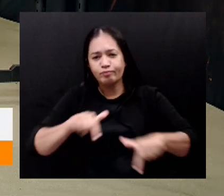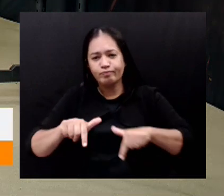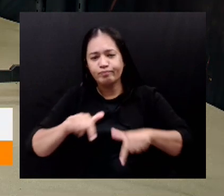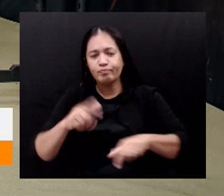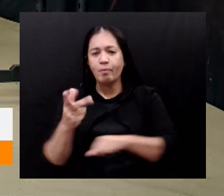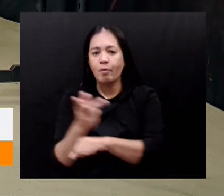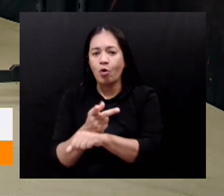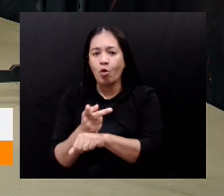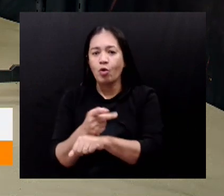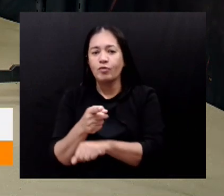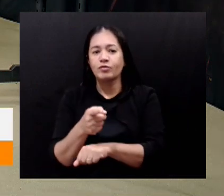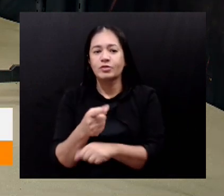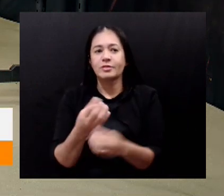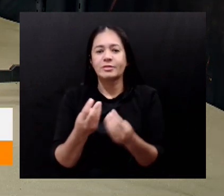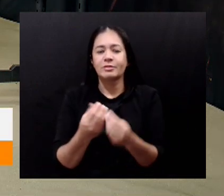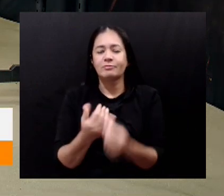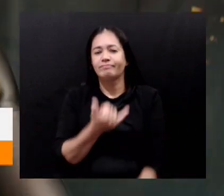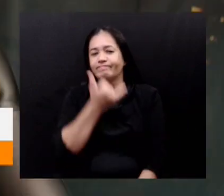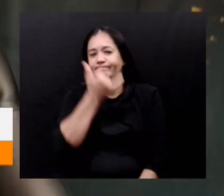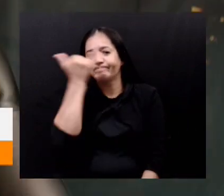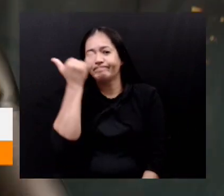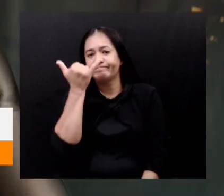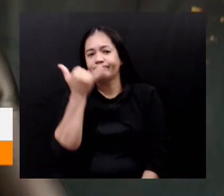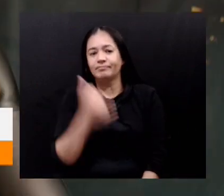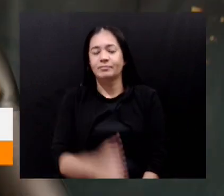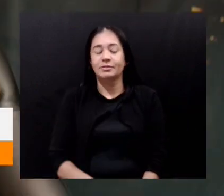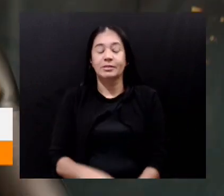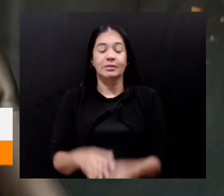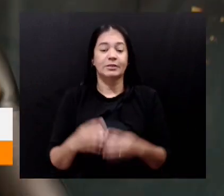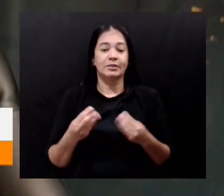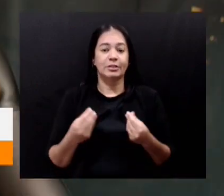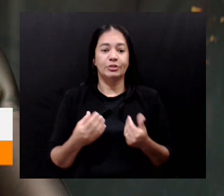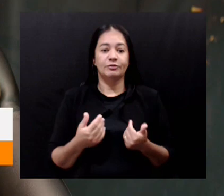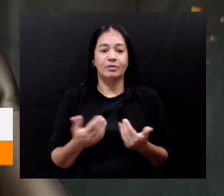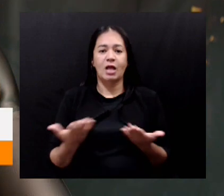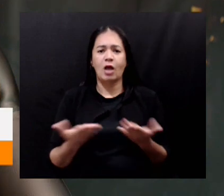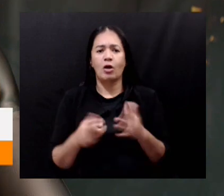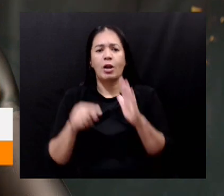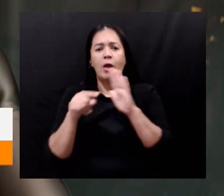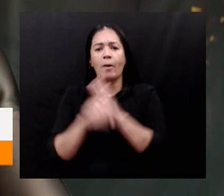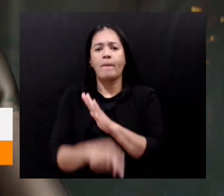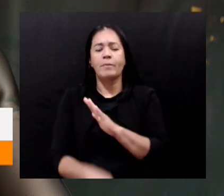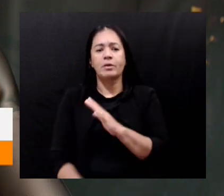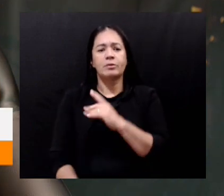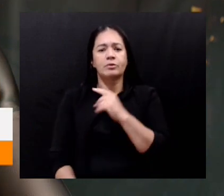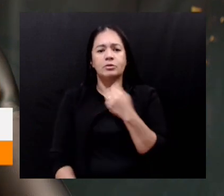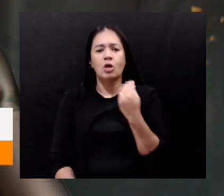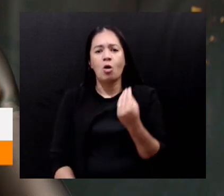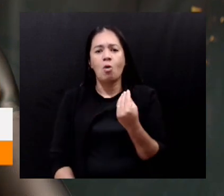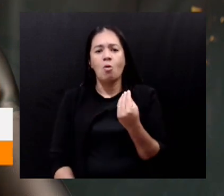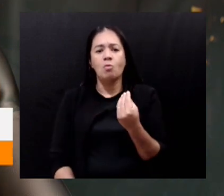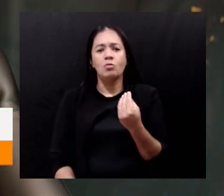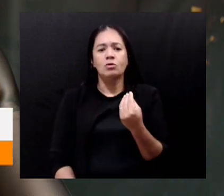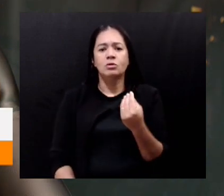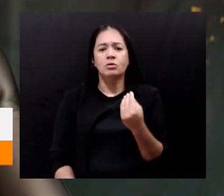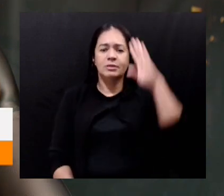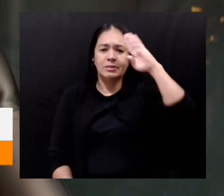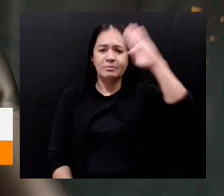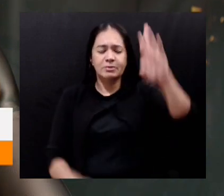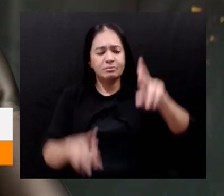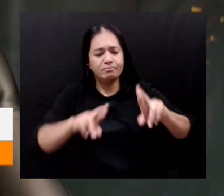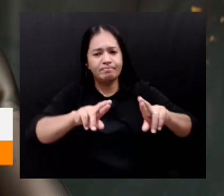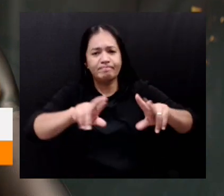se frustrando e é bem delicada a situação. Agora eu pergunto para a É. doutora Ana, quais que são as principais diferenças, né, entre